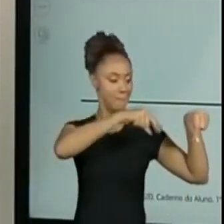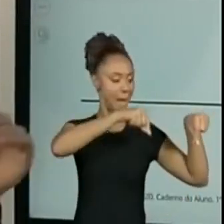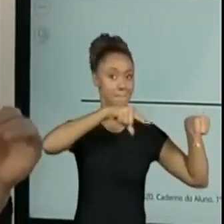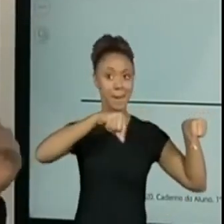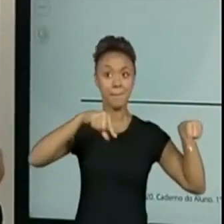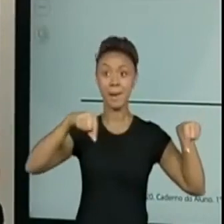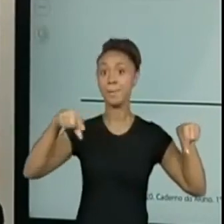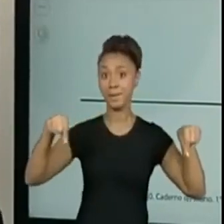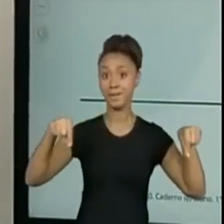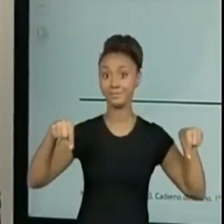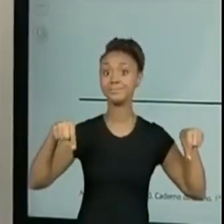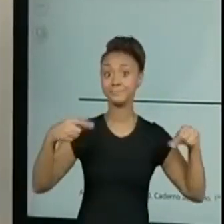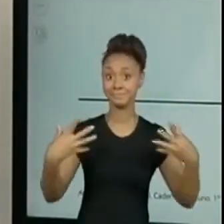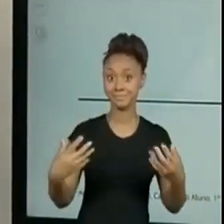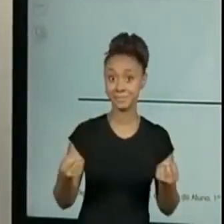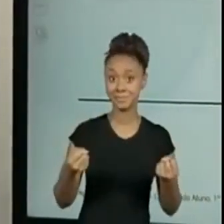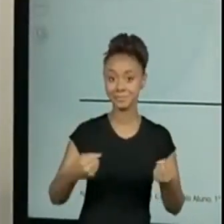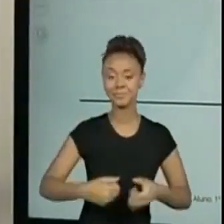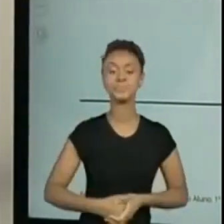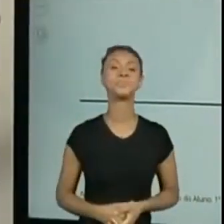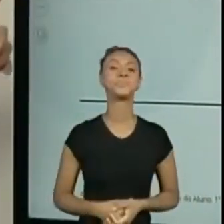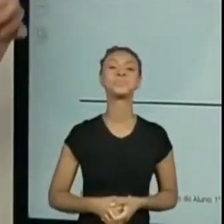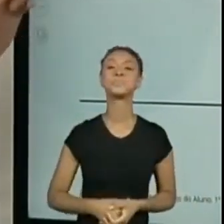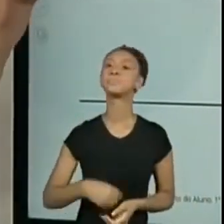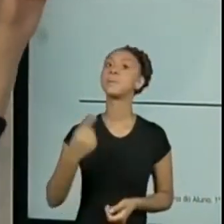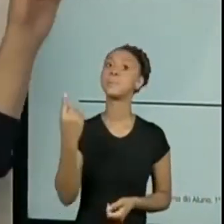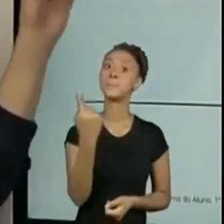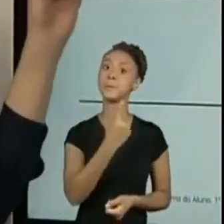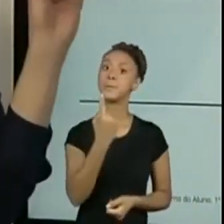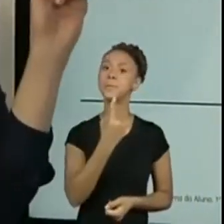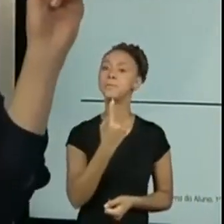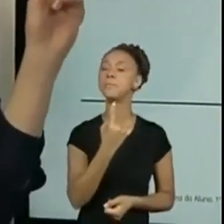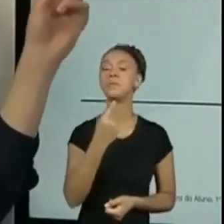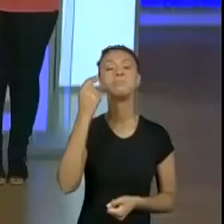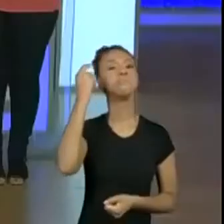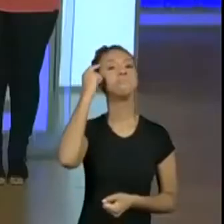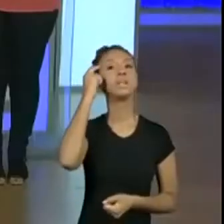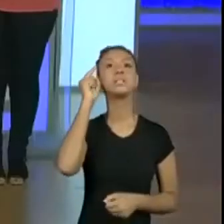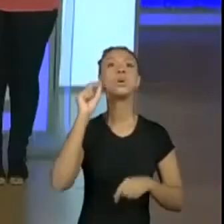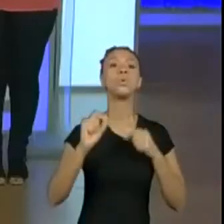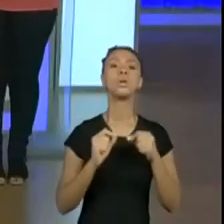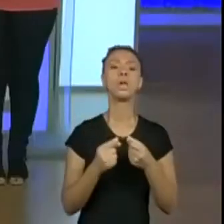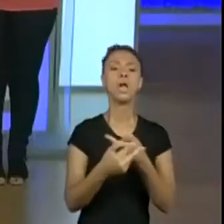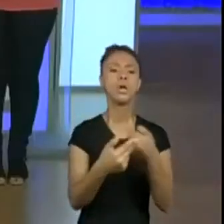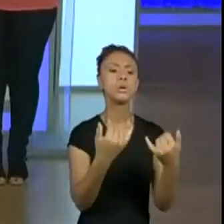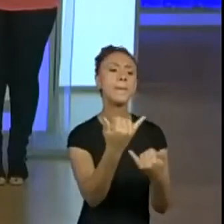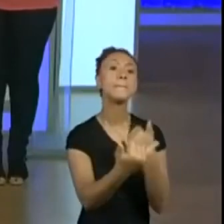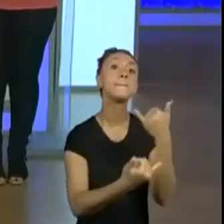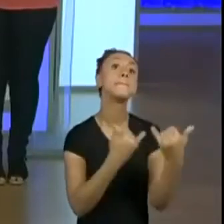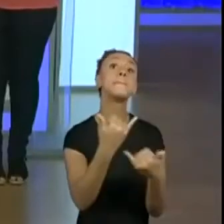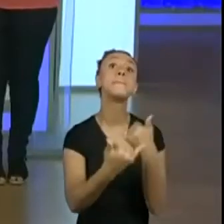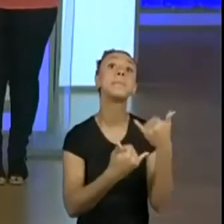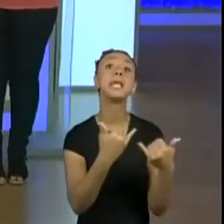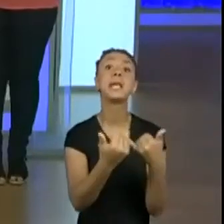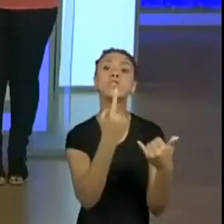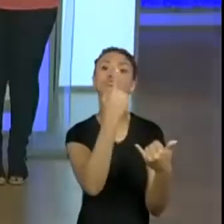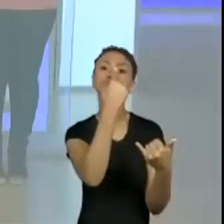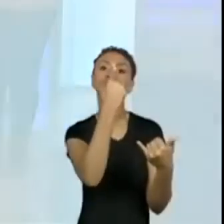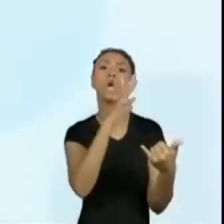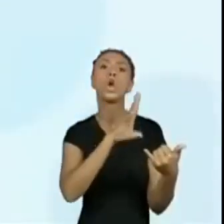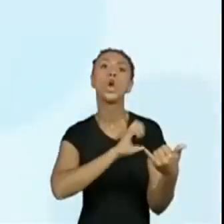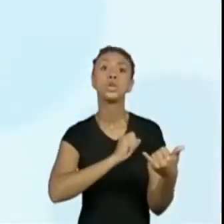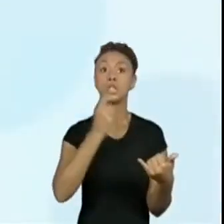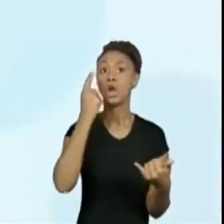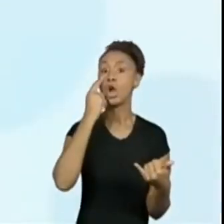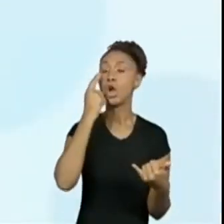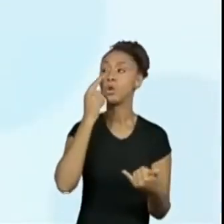mural de preferências? Então, primeiro, nós vamos pensar no nosso brinquedo preferido. Vamos deixar aí um pouquinho na tela